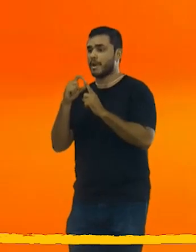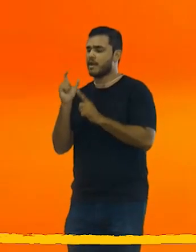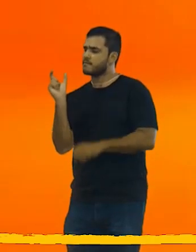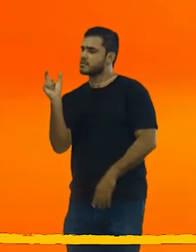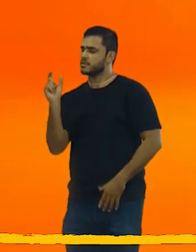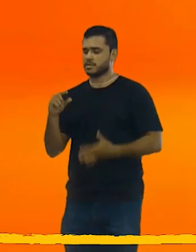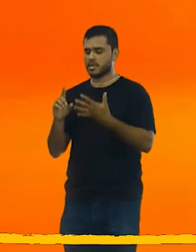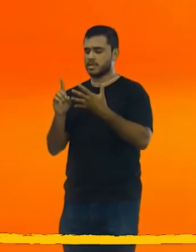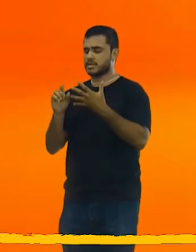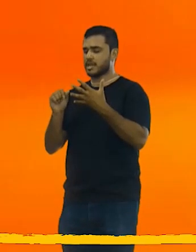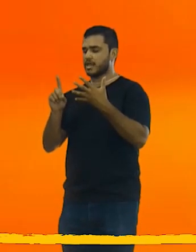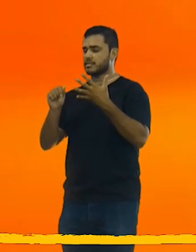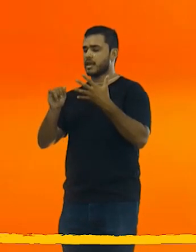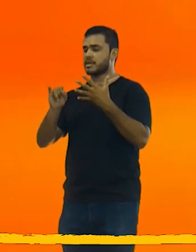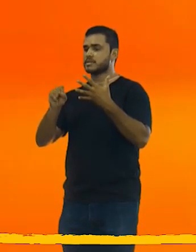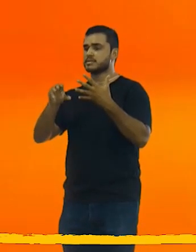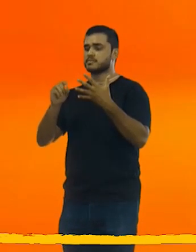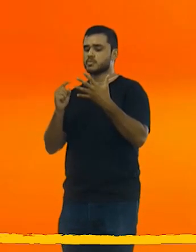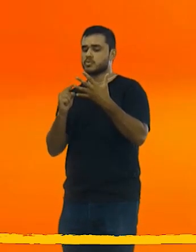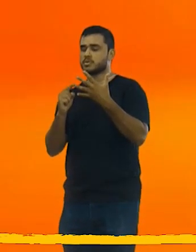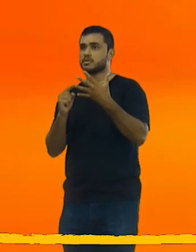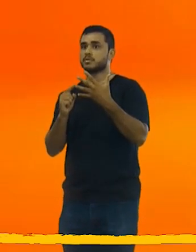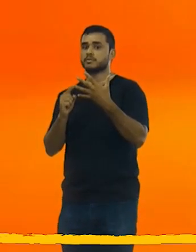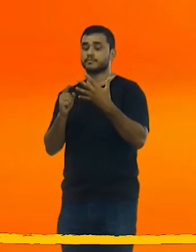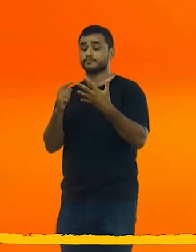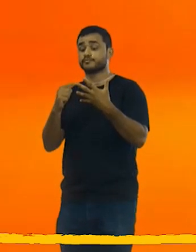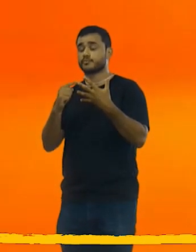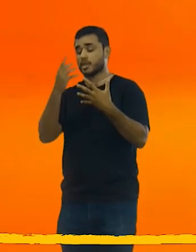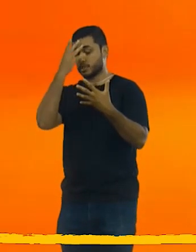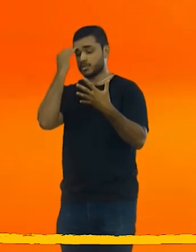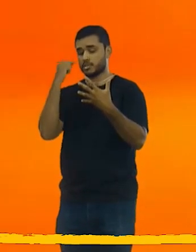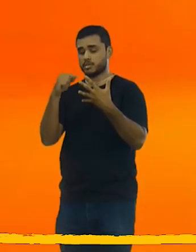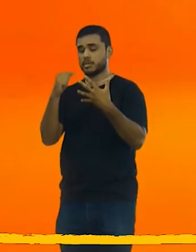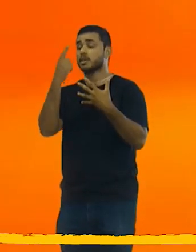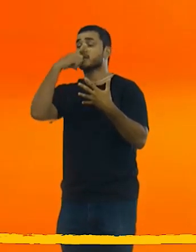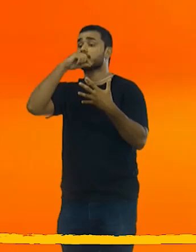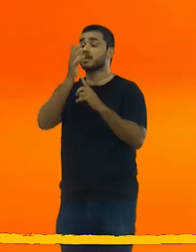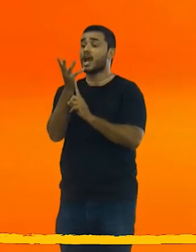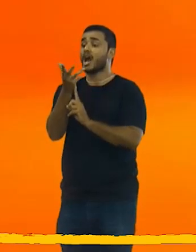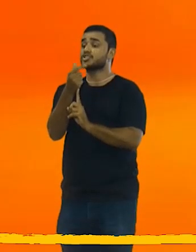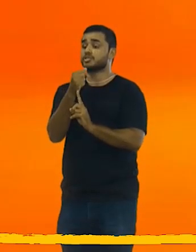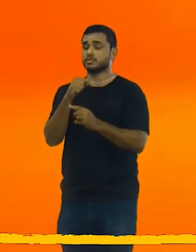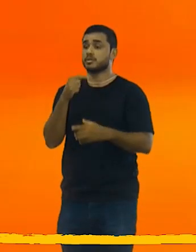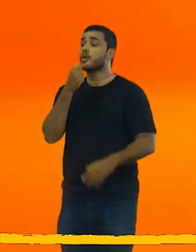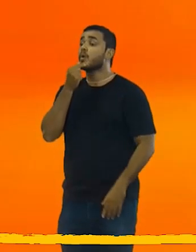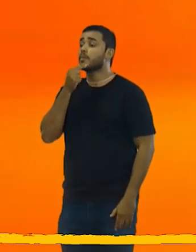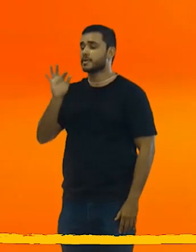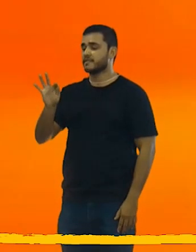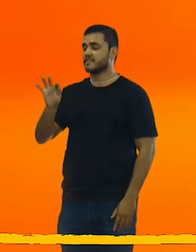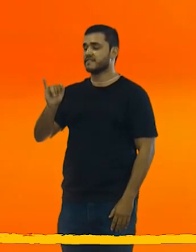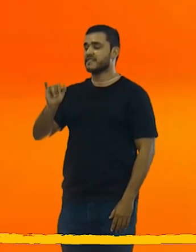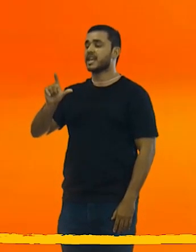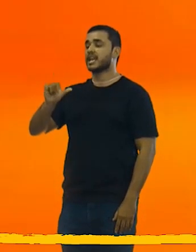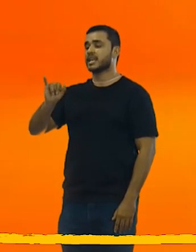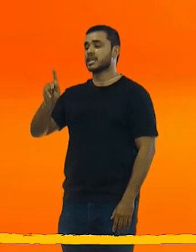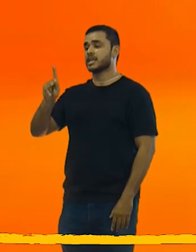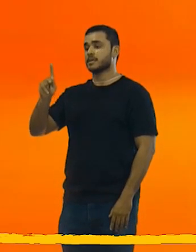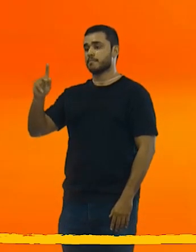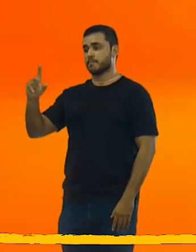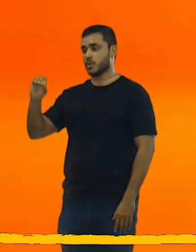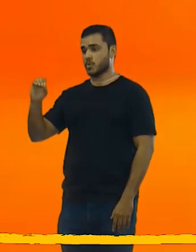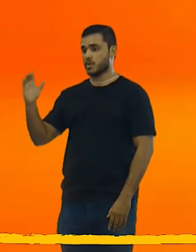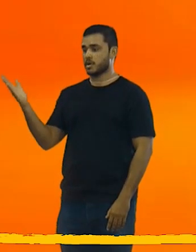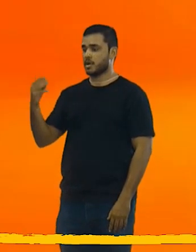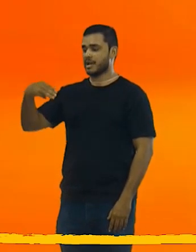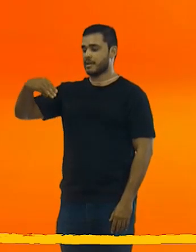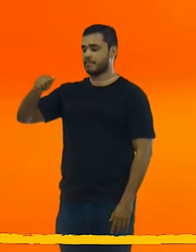dadaísmo. Um artista do futurismo, importante. Filippo Marinetti.